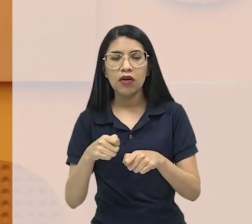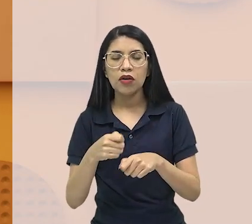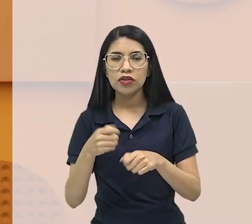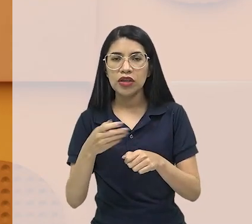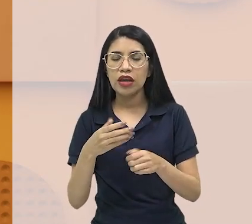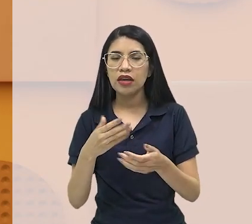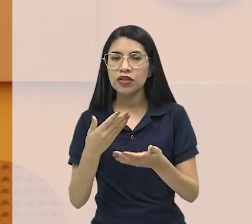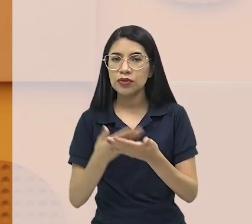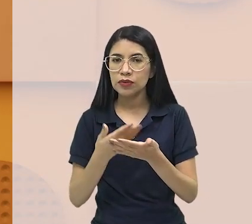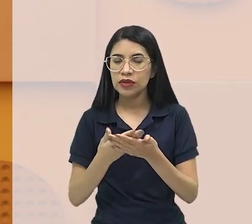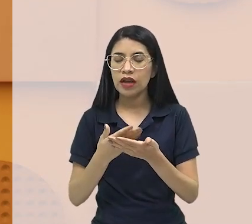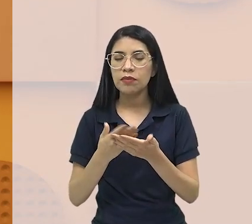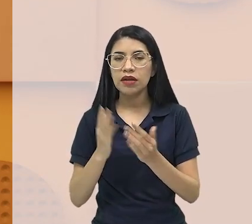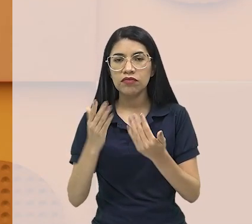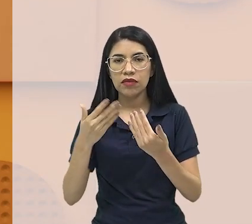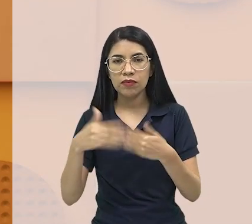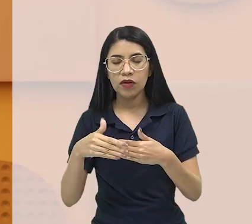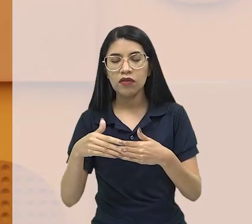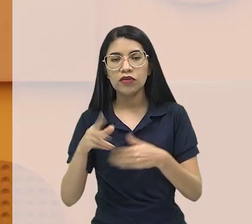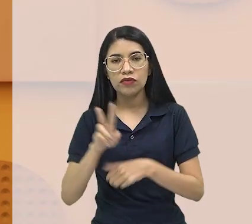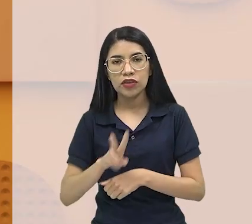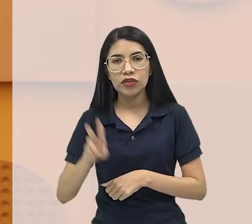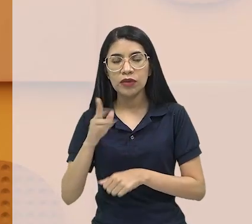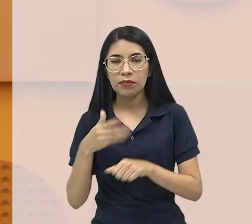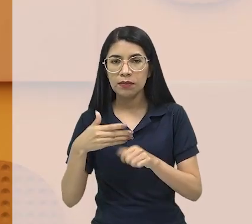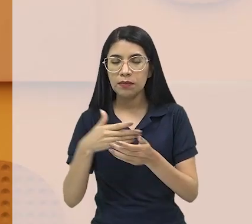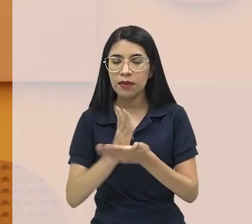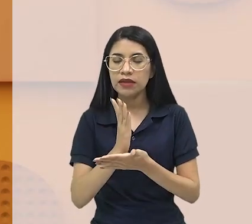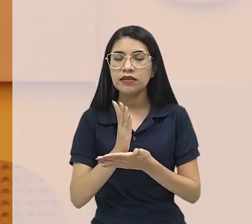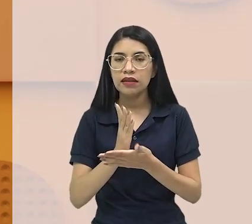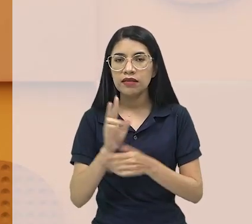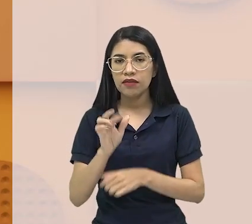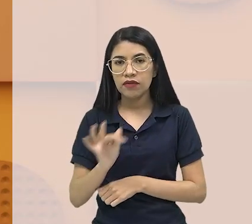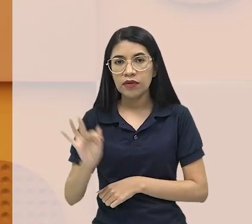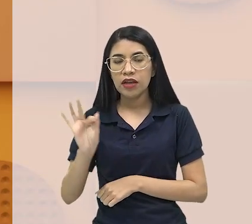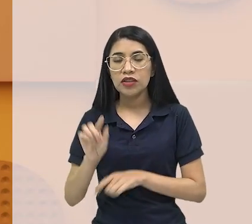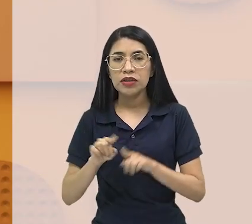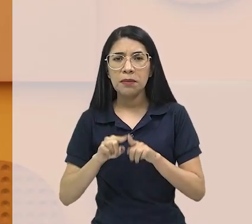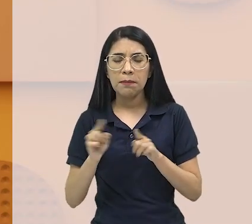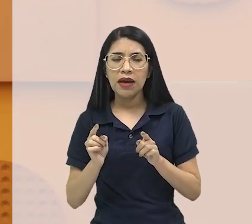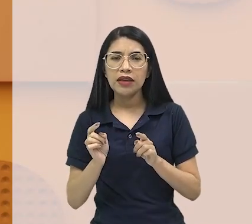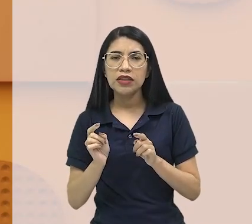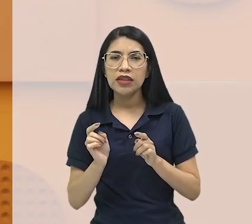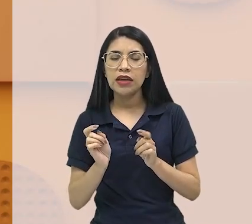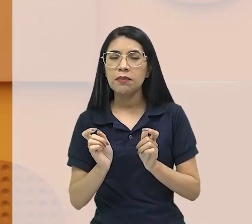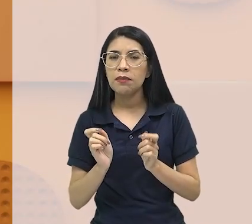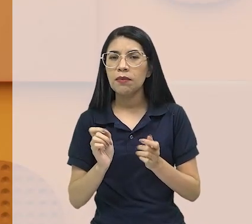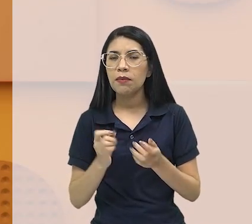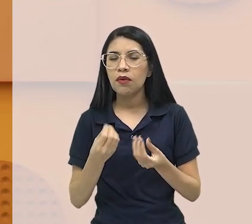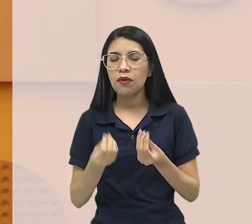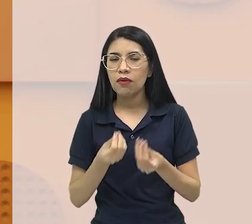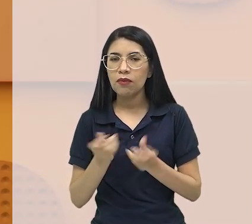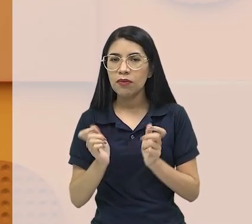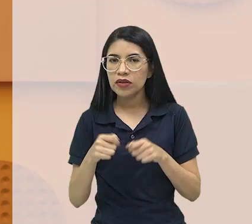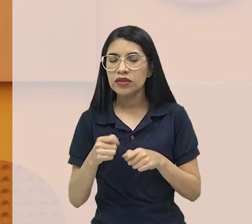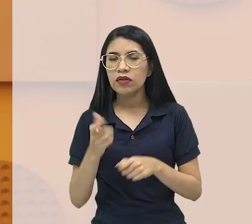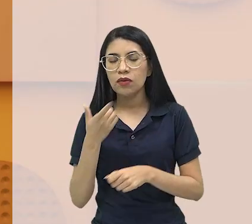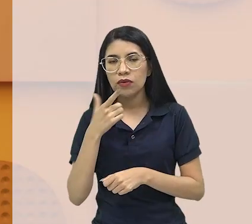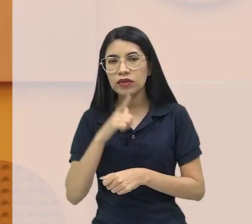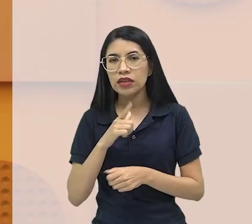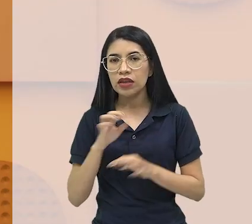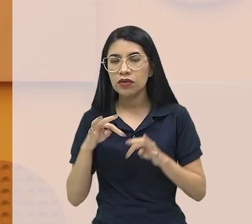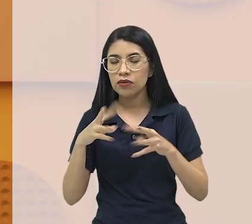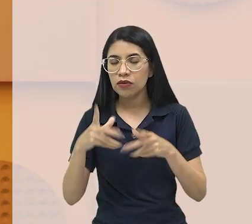o vestibular para chegar numa universidade. Mas nós temos equidade nas condições de educação para que todos cheguem à